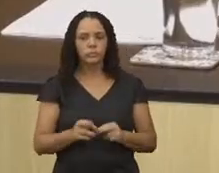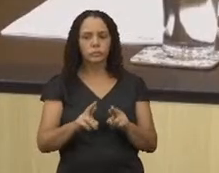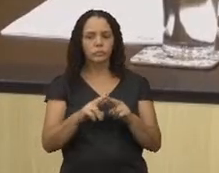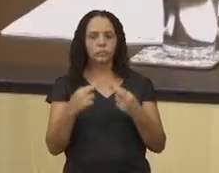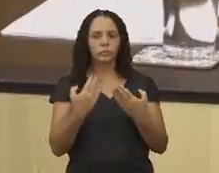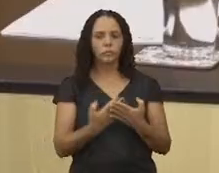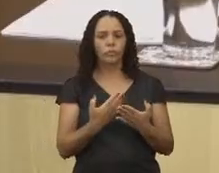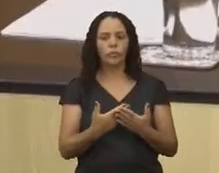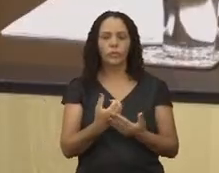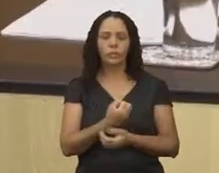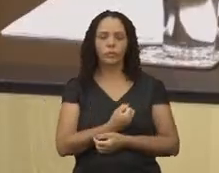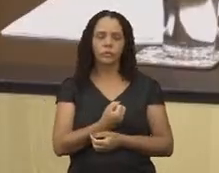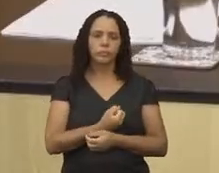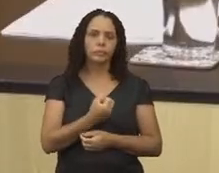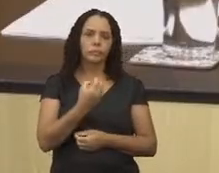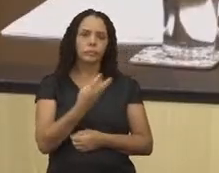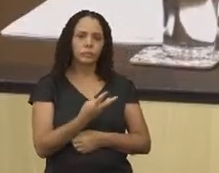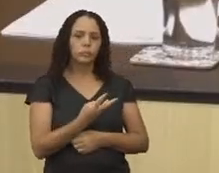Requerimento